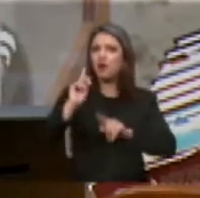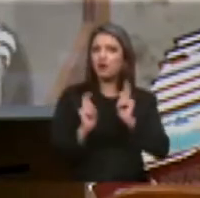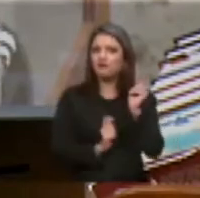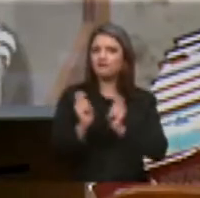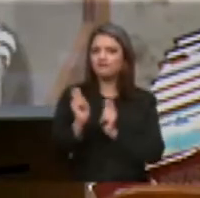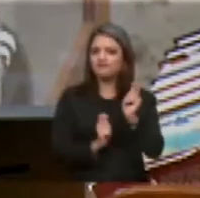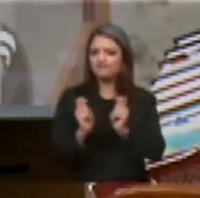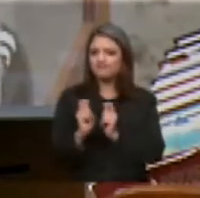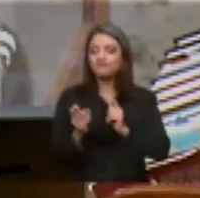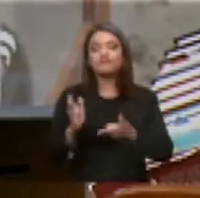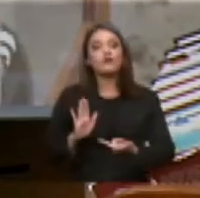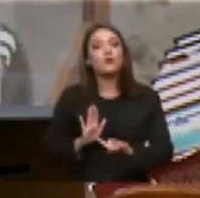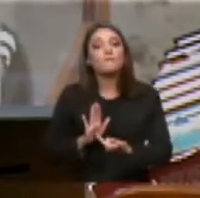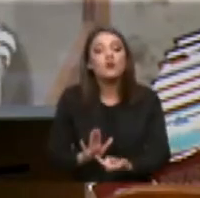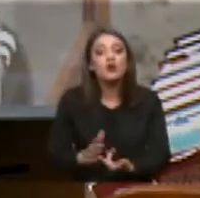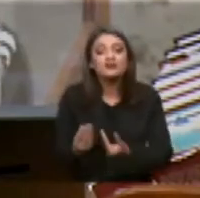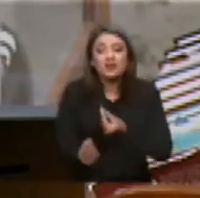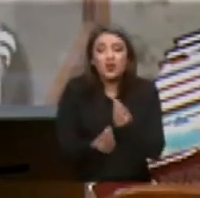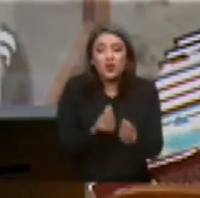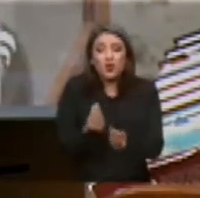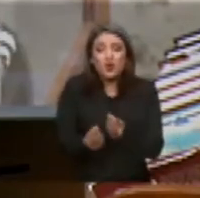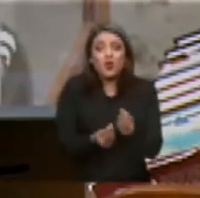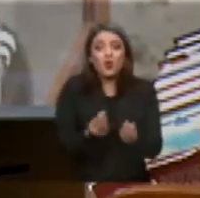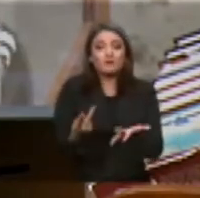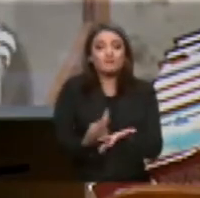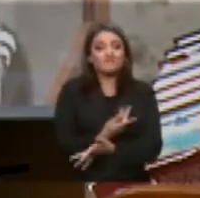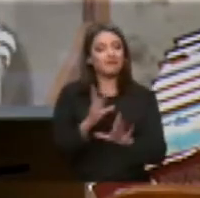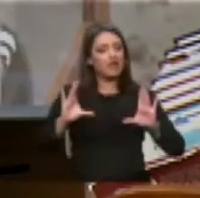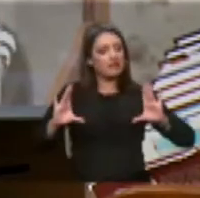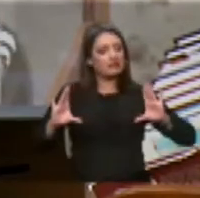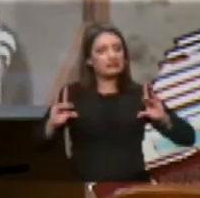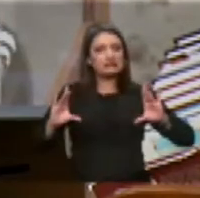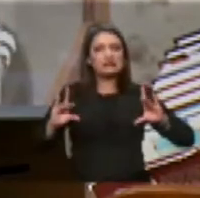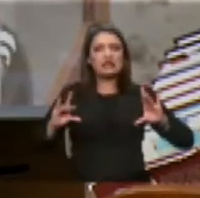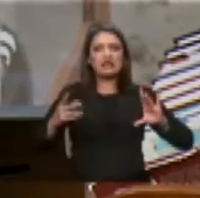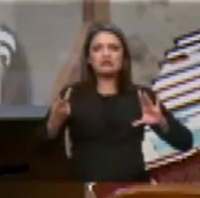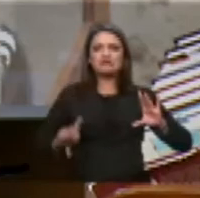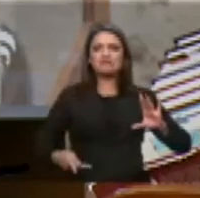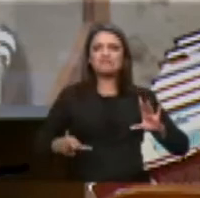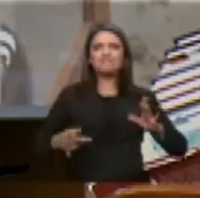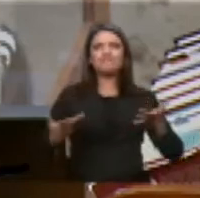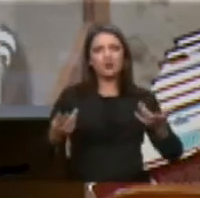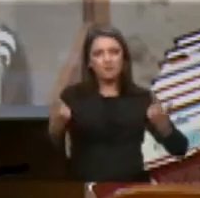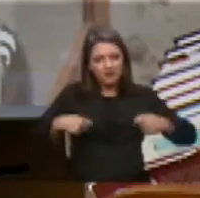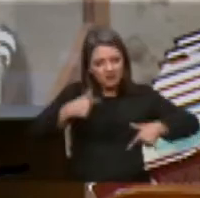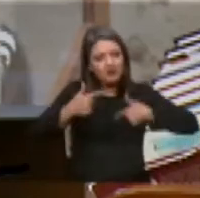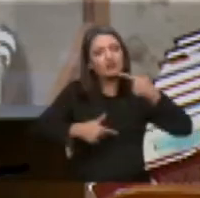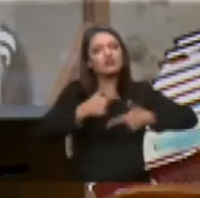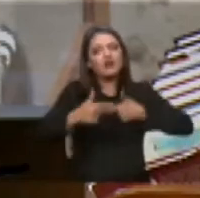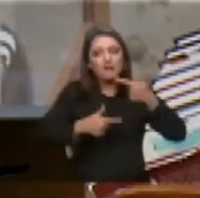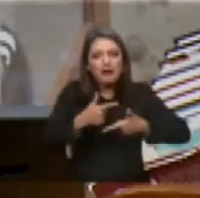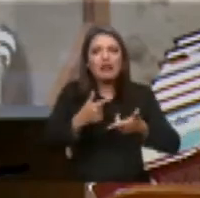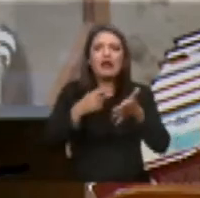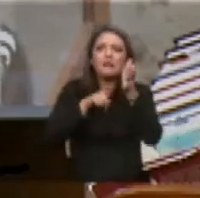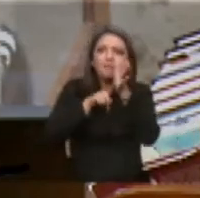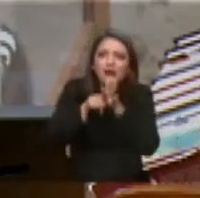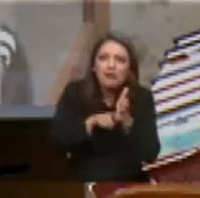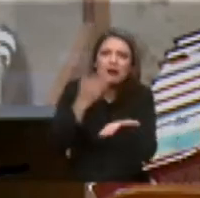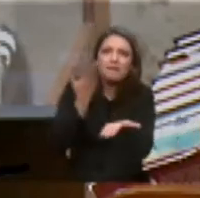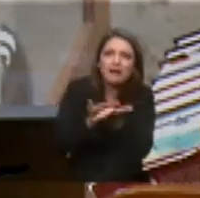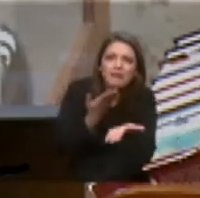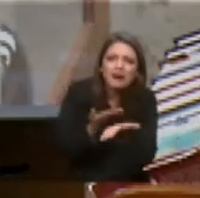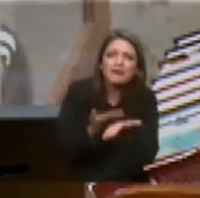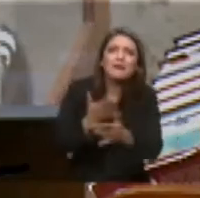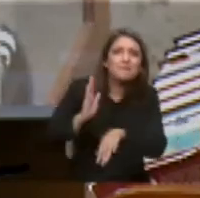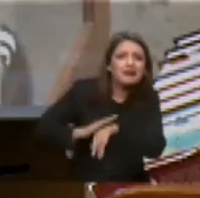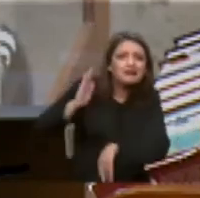Revelam o quanto a nossa ciência ainda há de trabalhar, pesquisar, investir